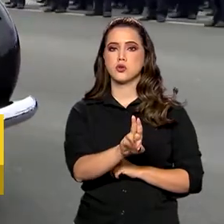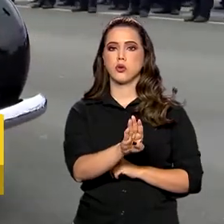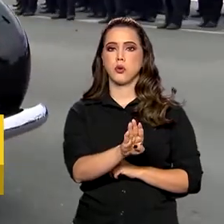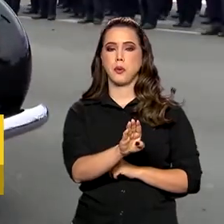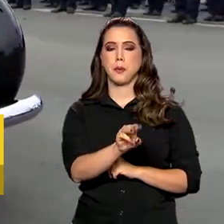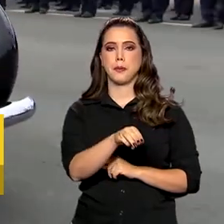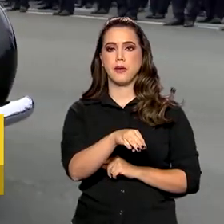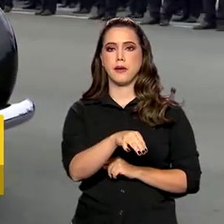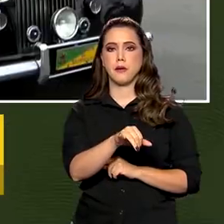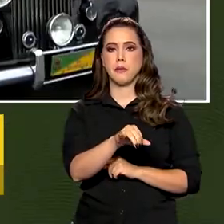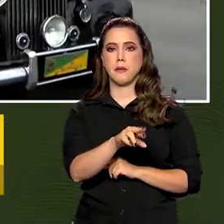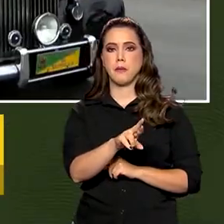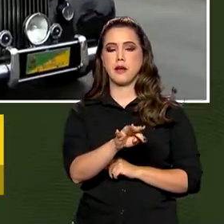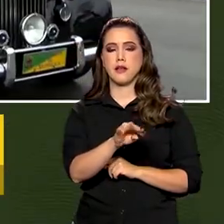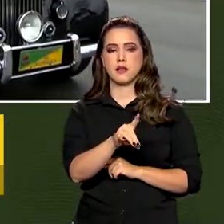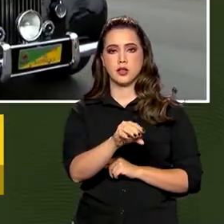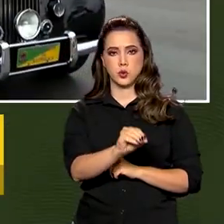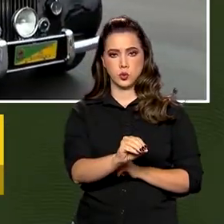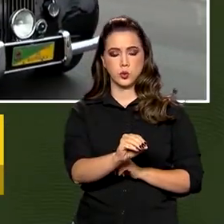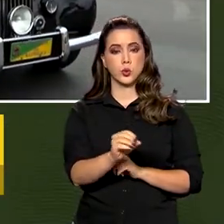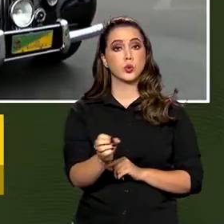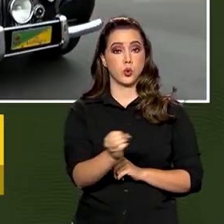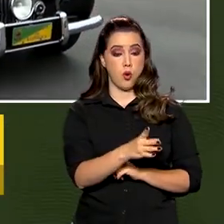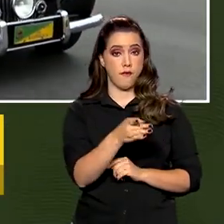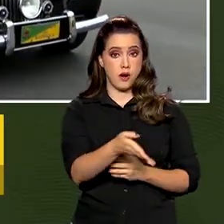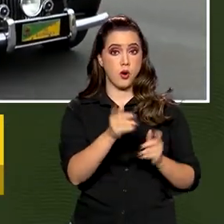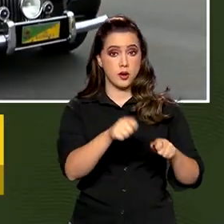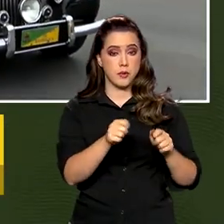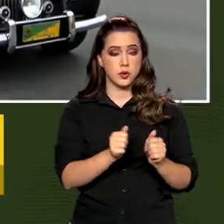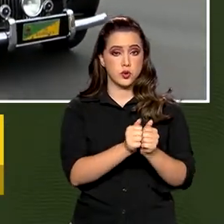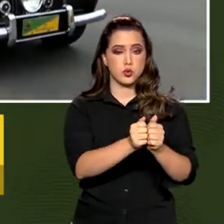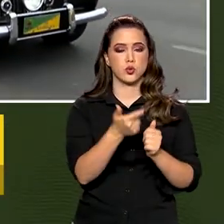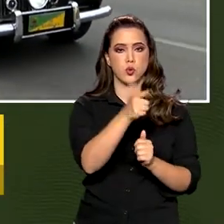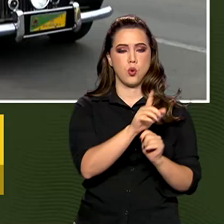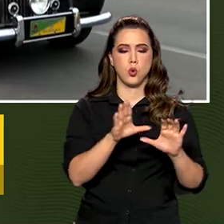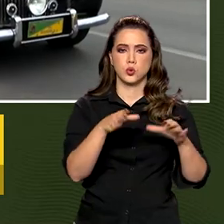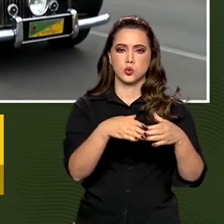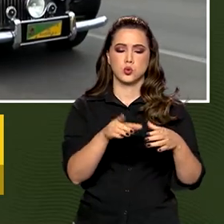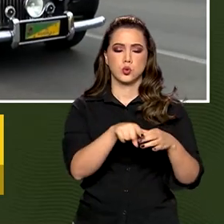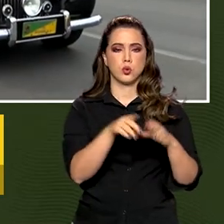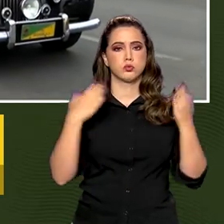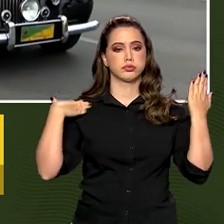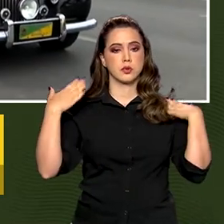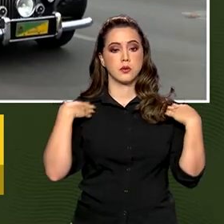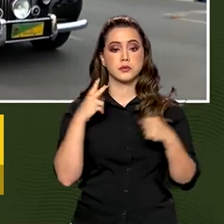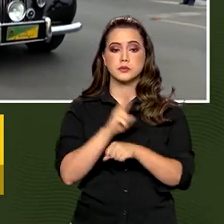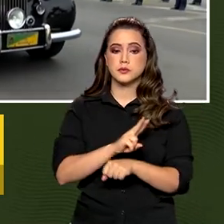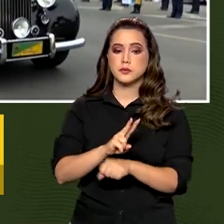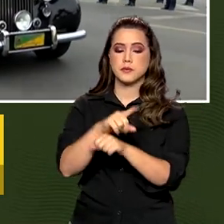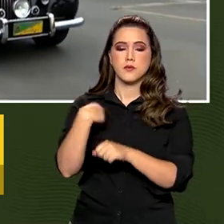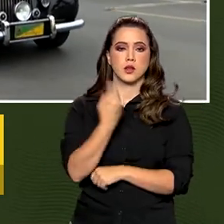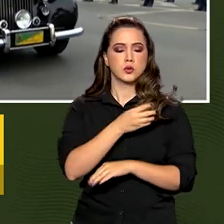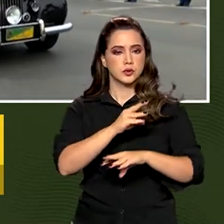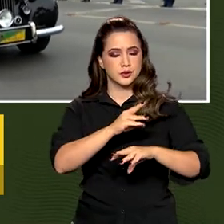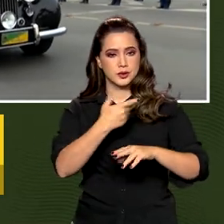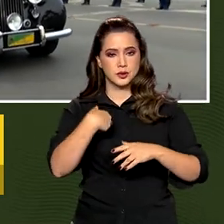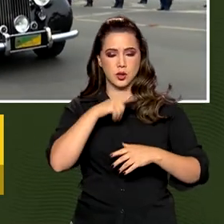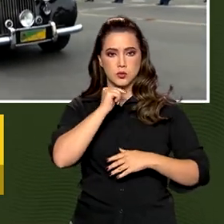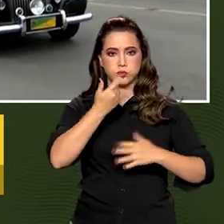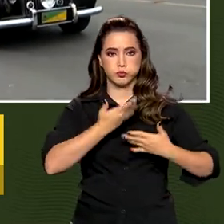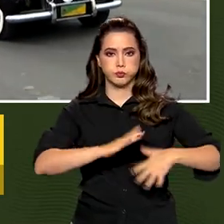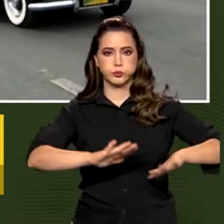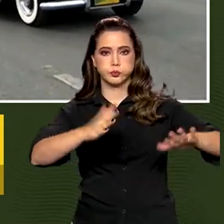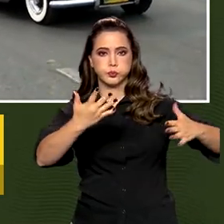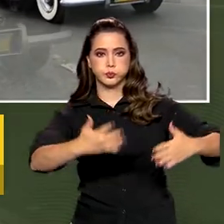Ele agora já está apto a se juntar aos outros meios navais para defender a nossa área marítima, né, a nossa Amazônia